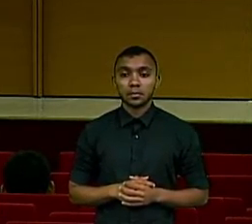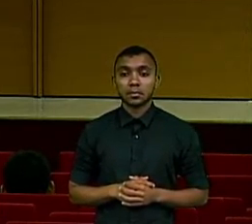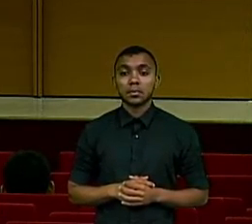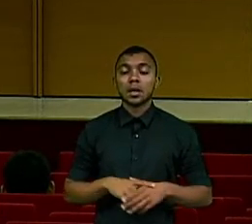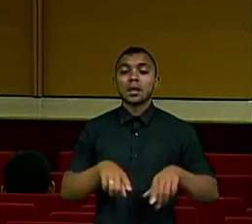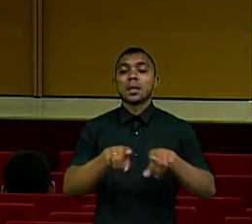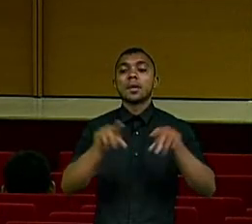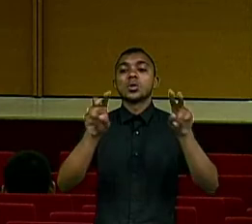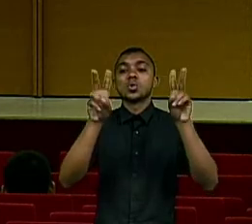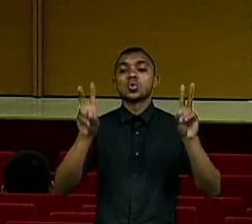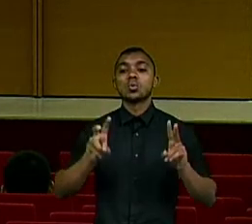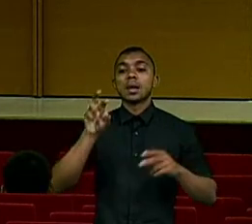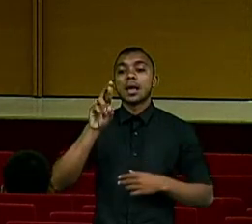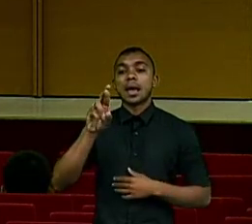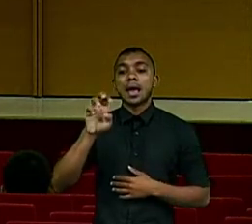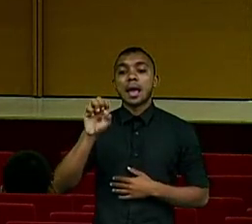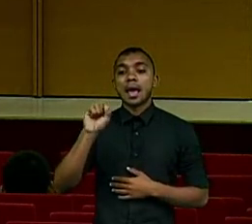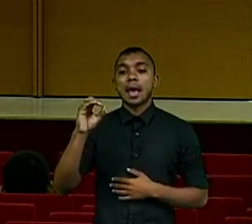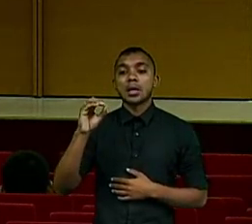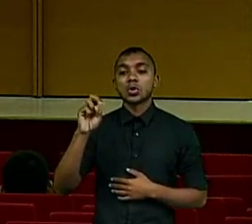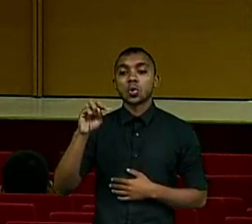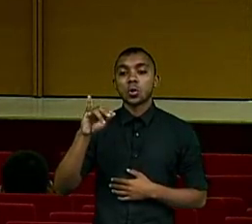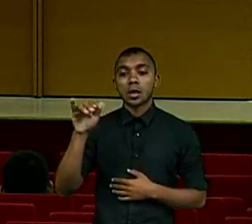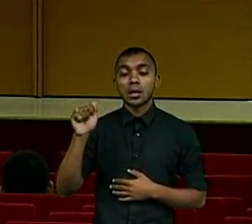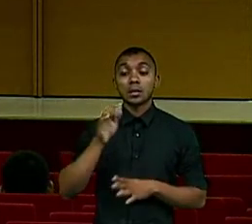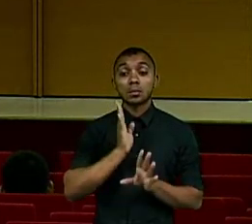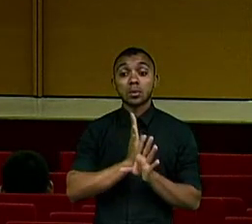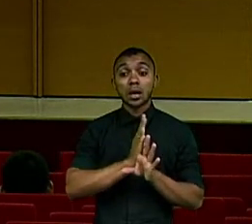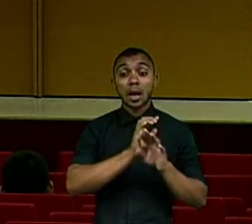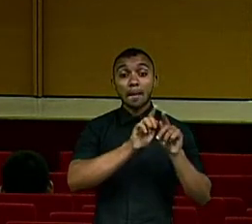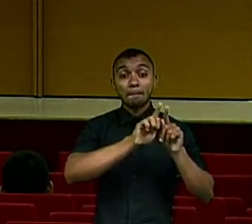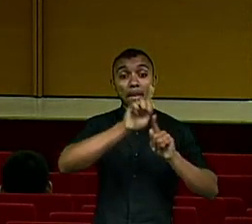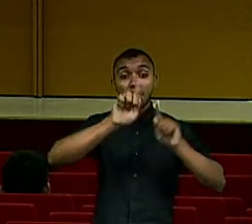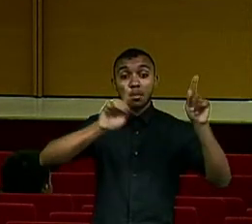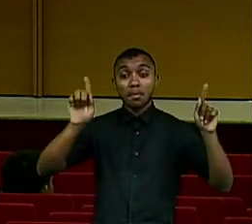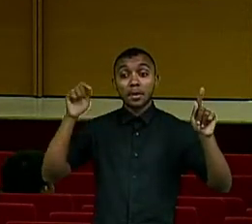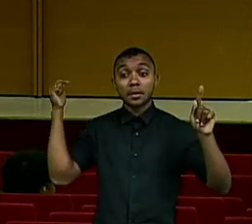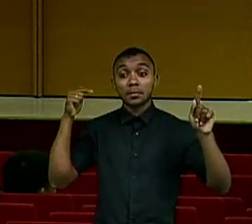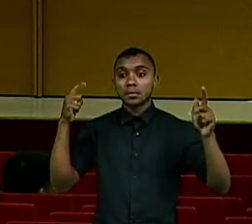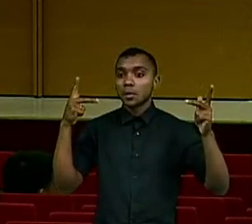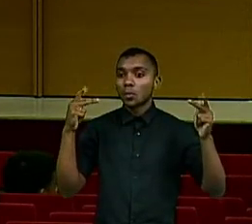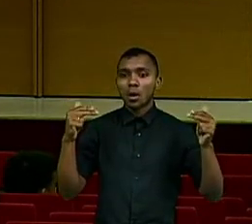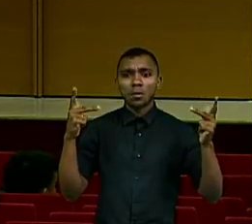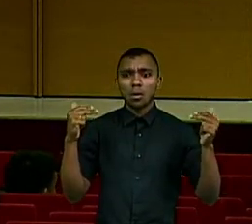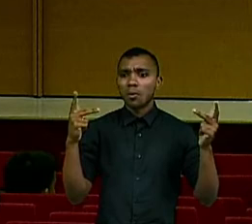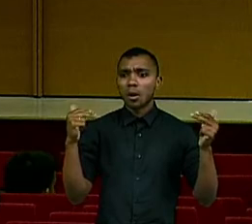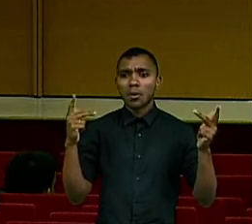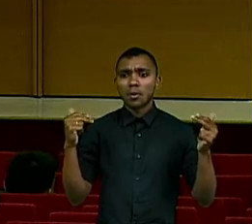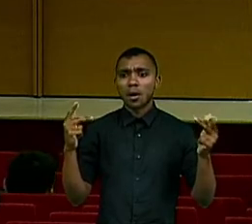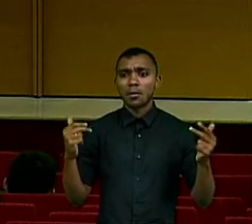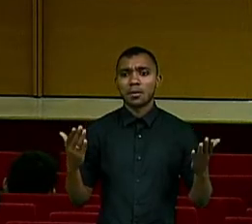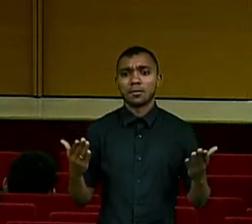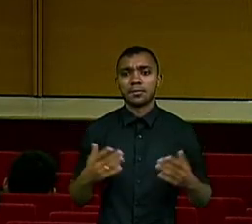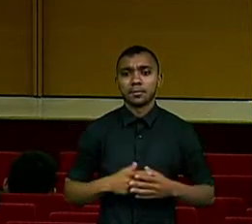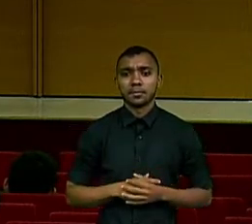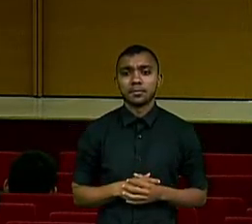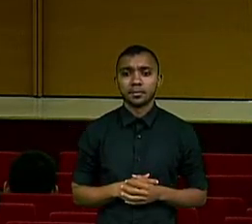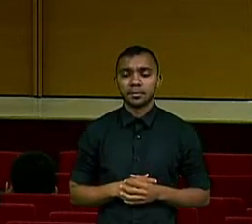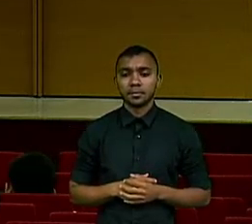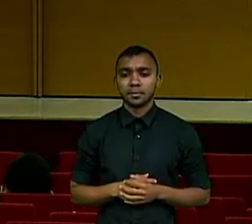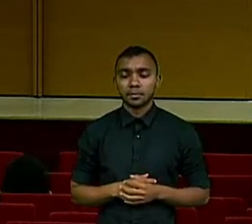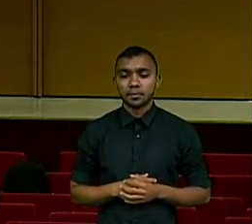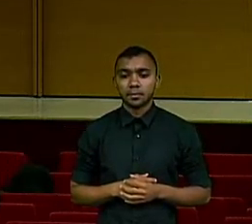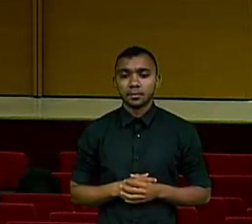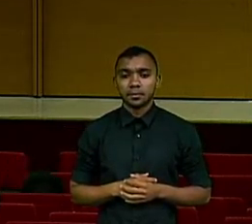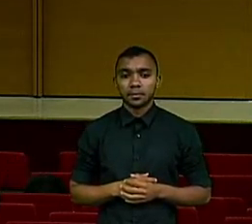a ressonância que é quando a frequência fica igual a frequência de oscilação do oscilador